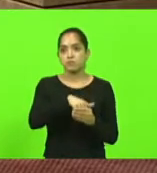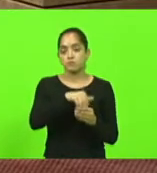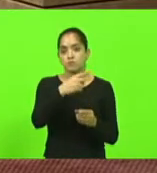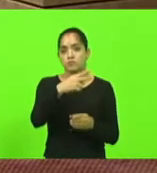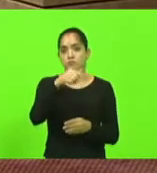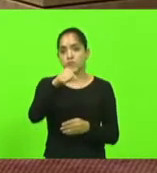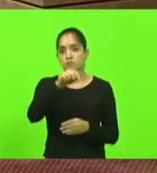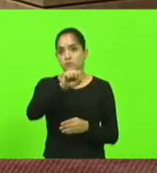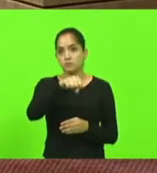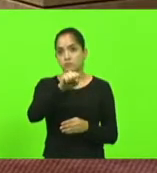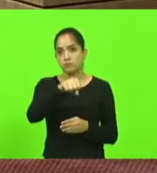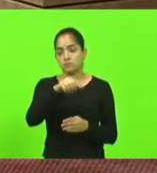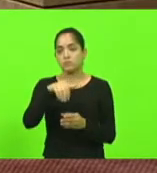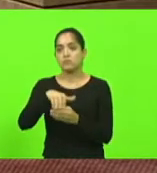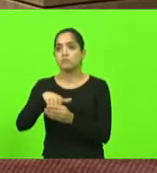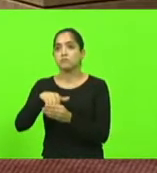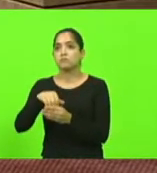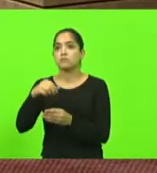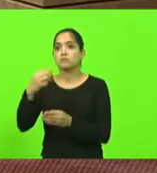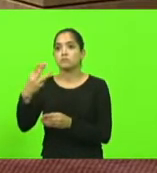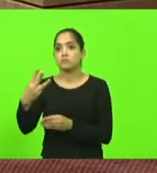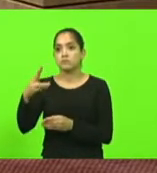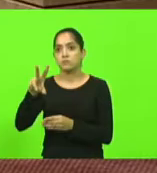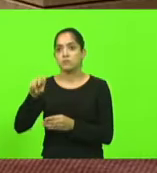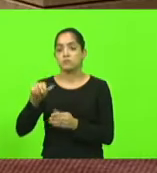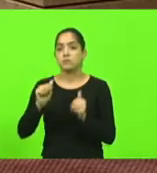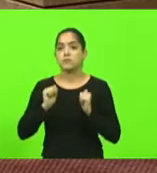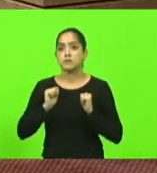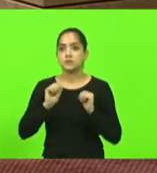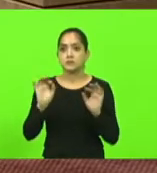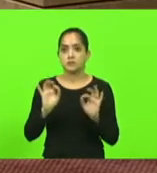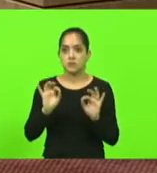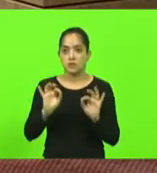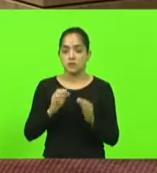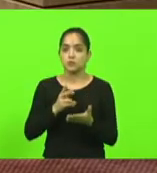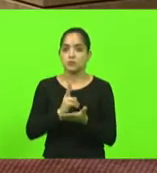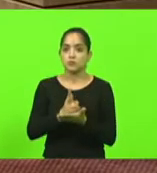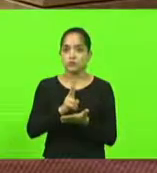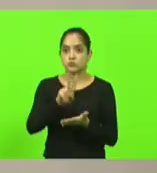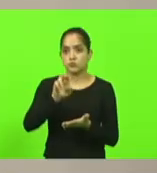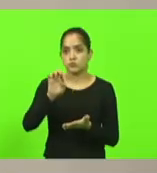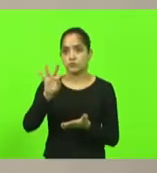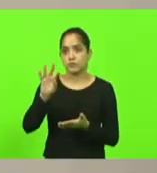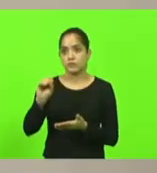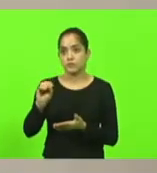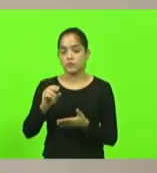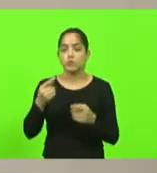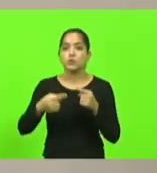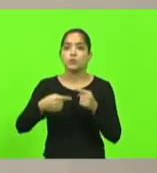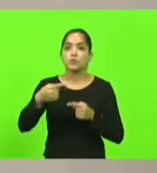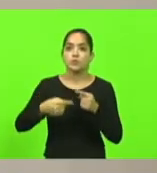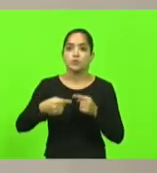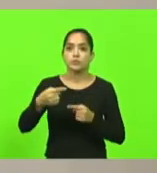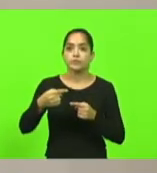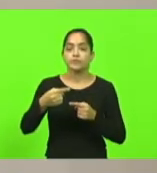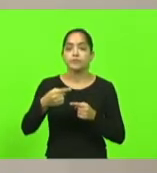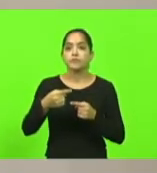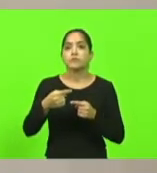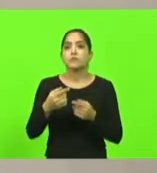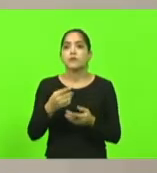27 votos sim, 3 votos não, nenhuma abstenção, está mantido o veto. Discussão e votação em turno único da mensagem de